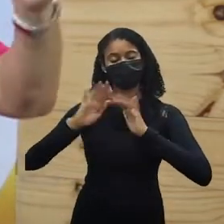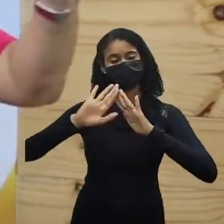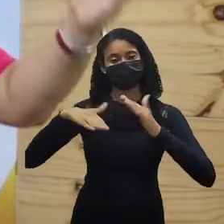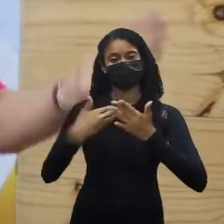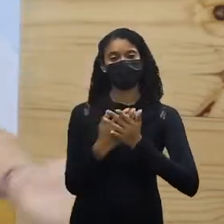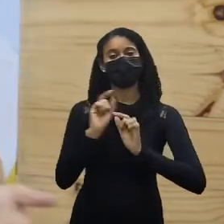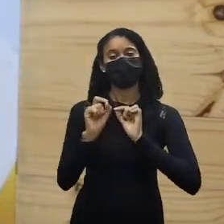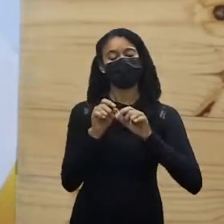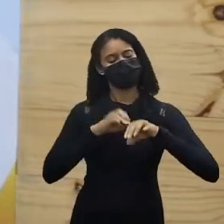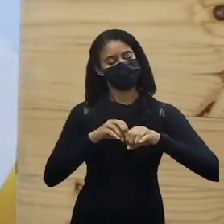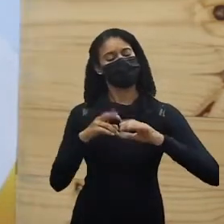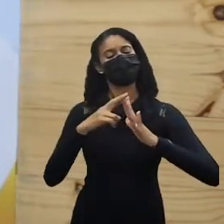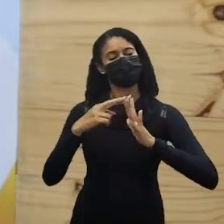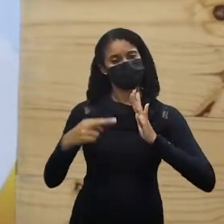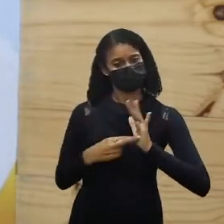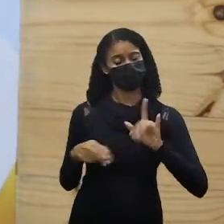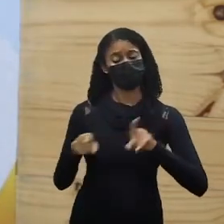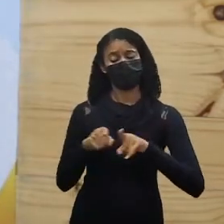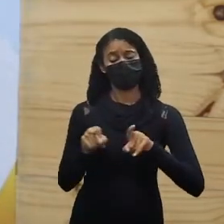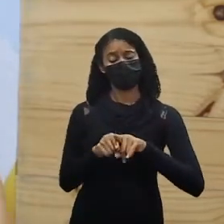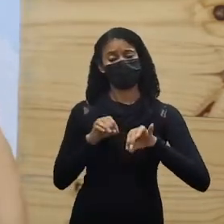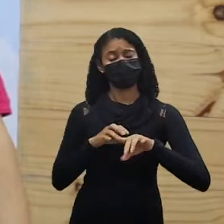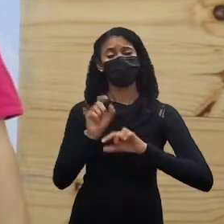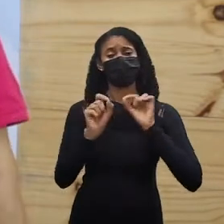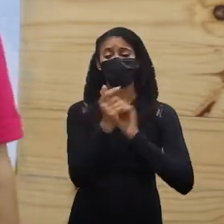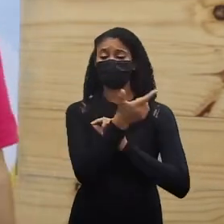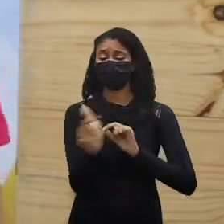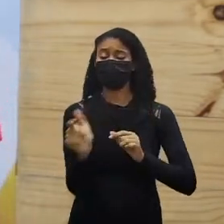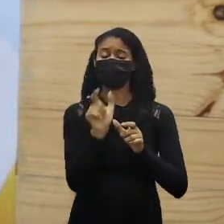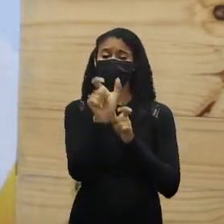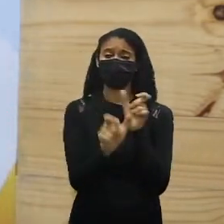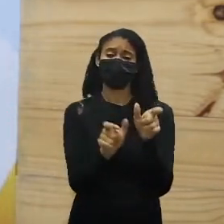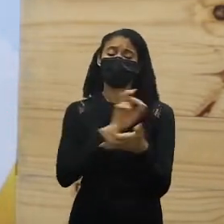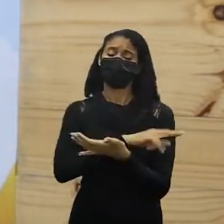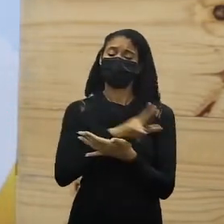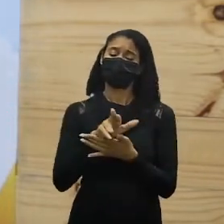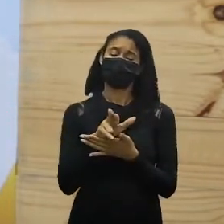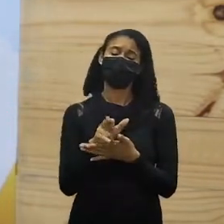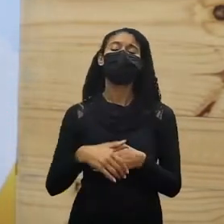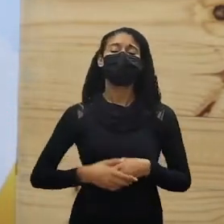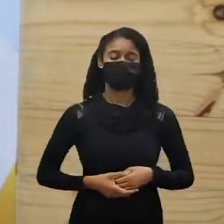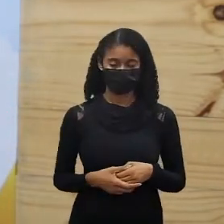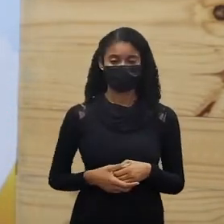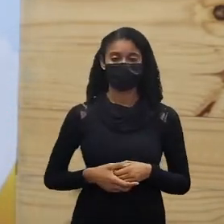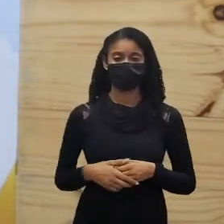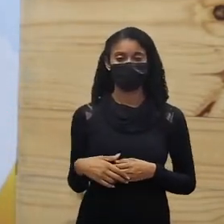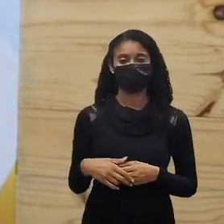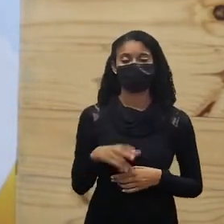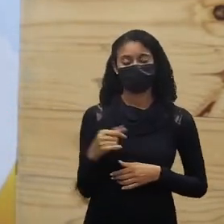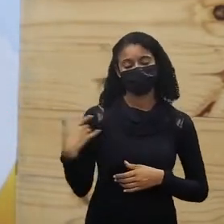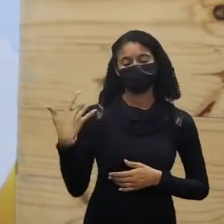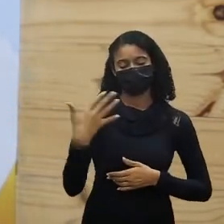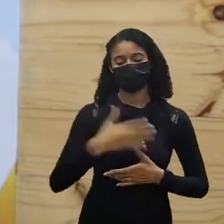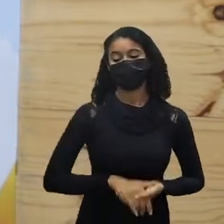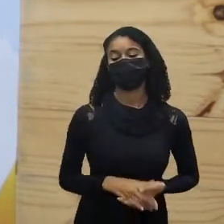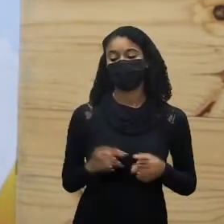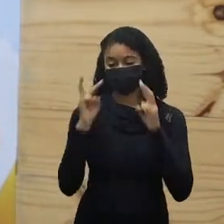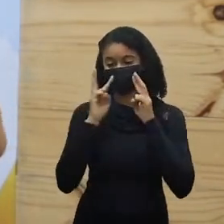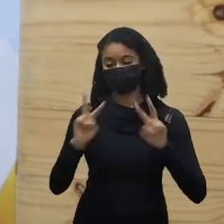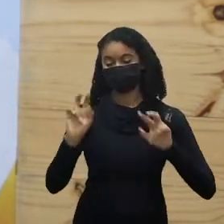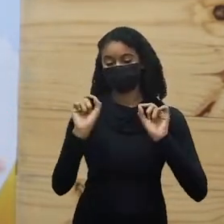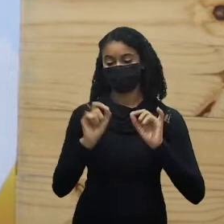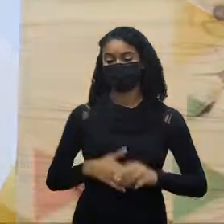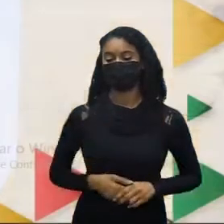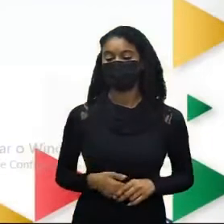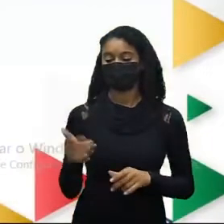e ensinar também a vocês, estudantes, que há outras variações. E vamos caminhando. Olhem aí, no caso, mais